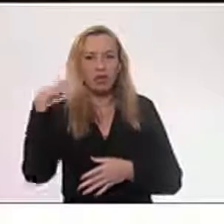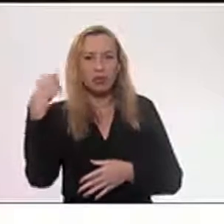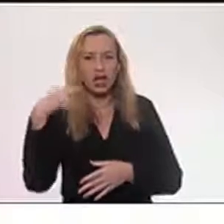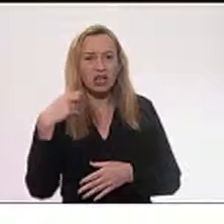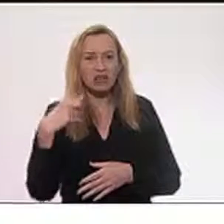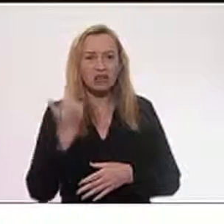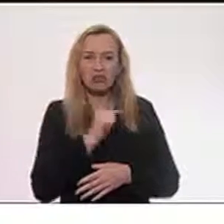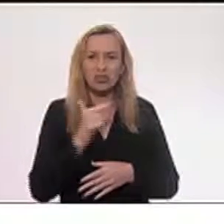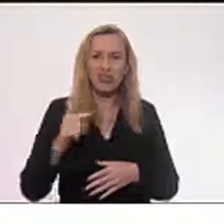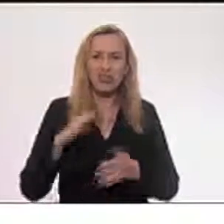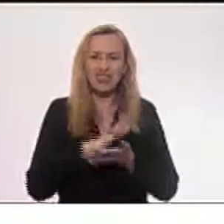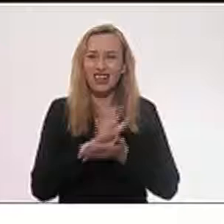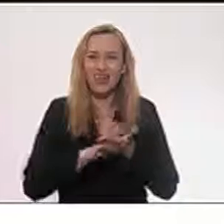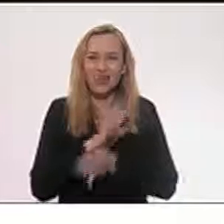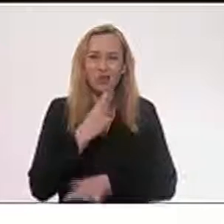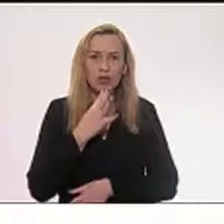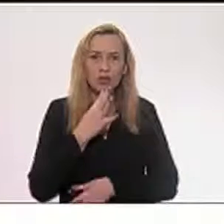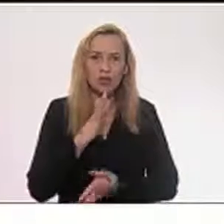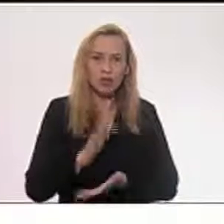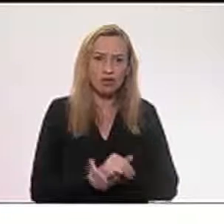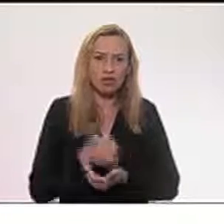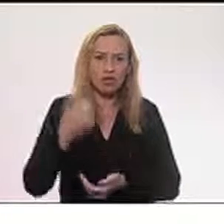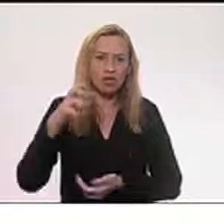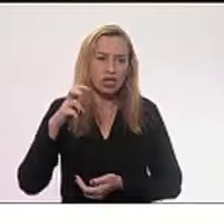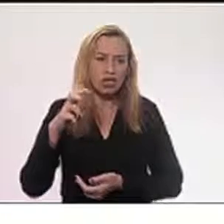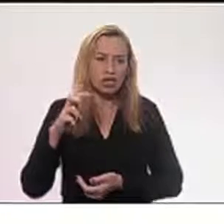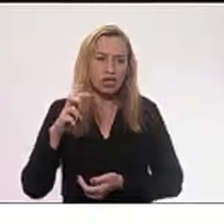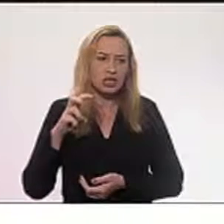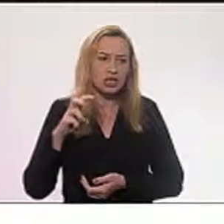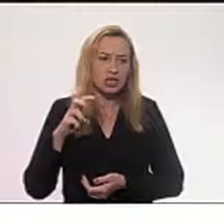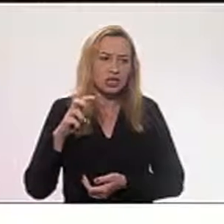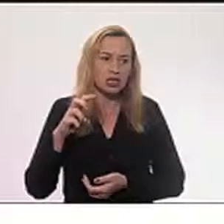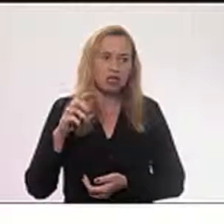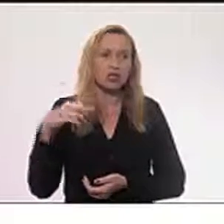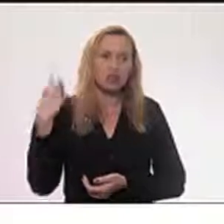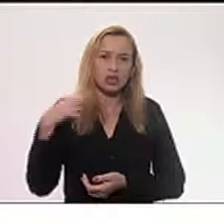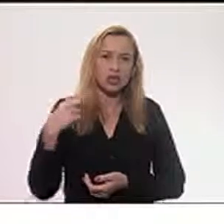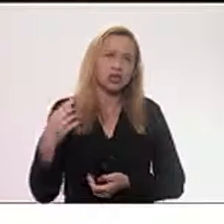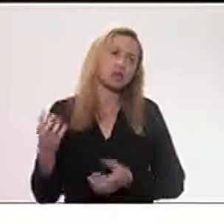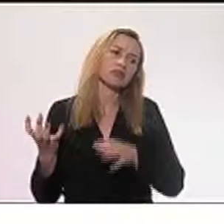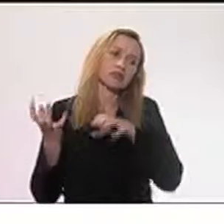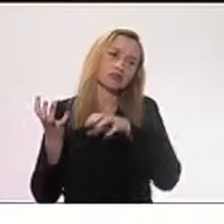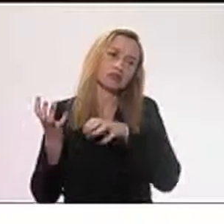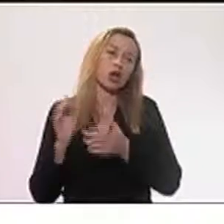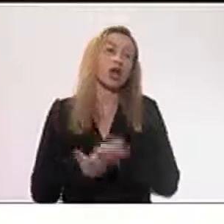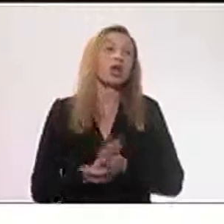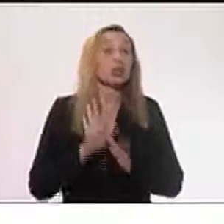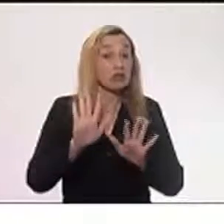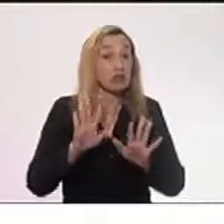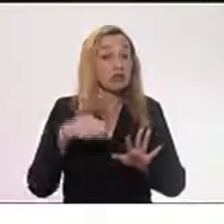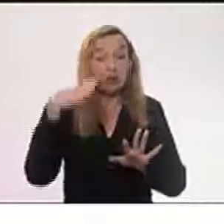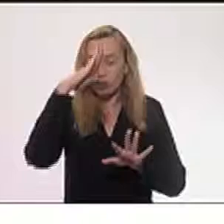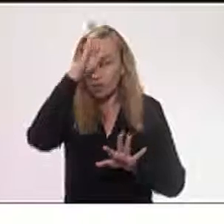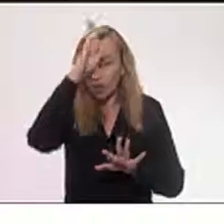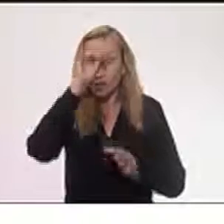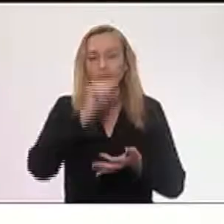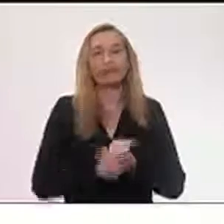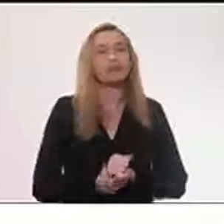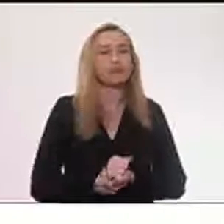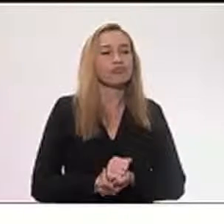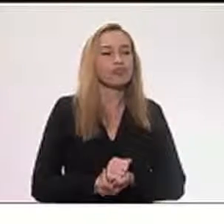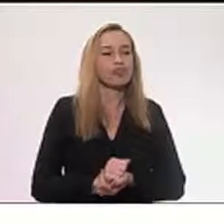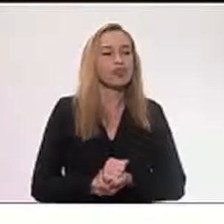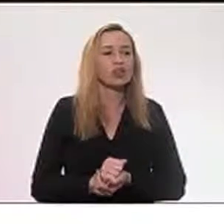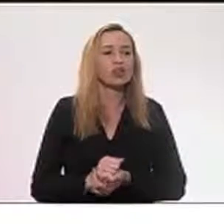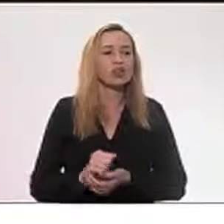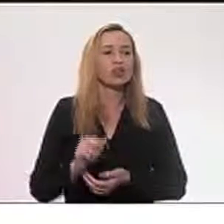entre os 513 membros da Câmara Federal. O deputado Jair Bolsonaro não só integrava este